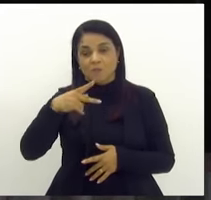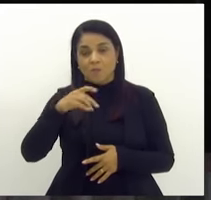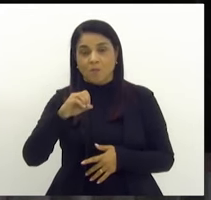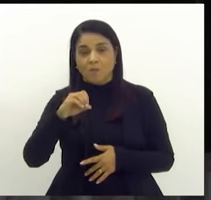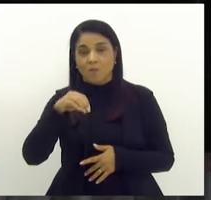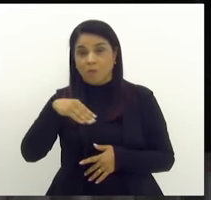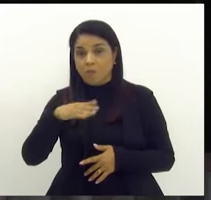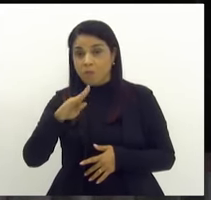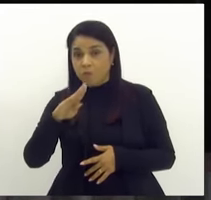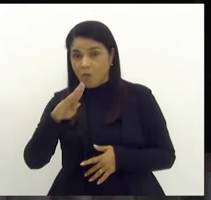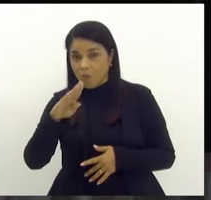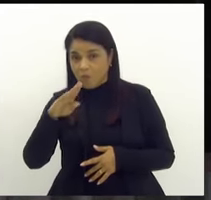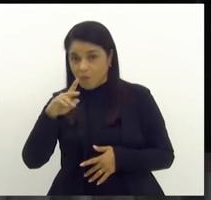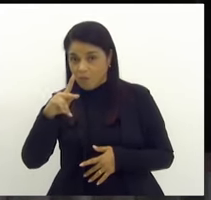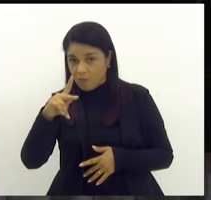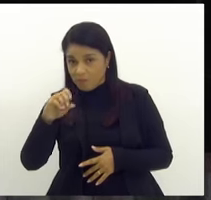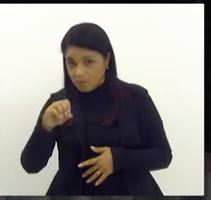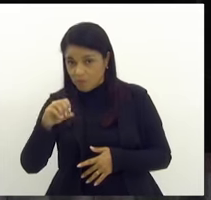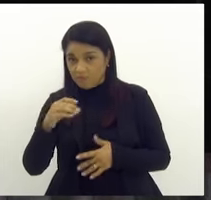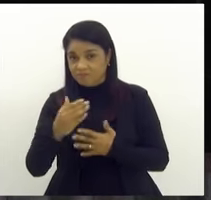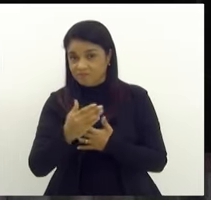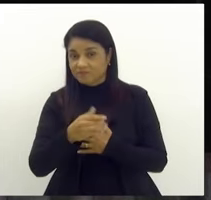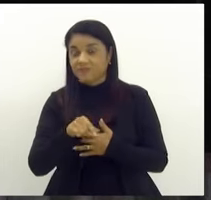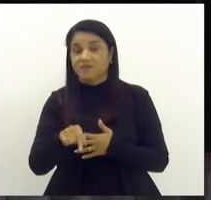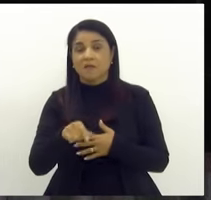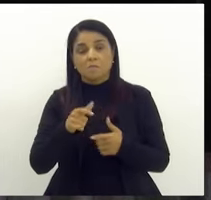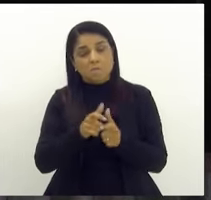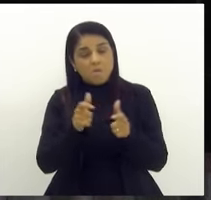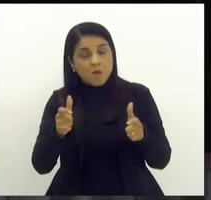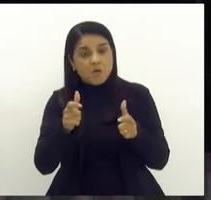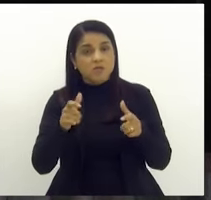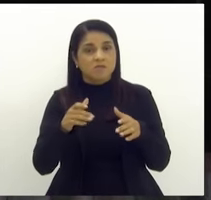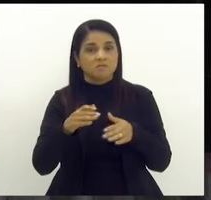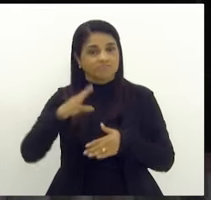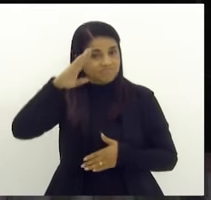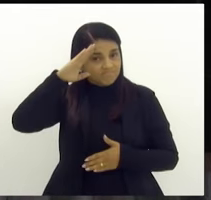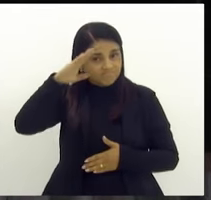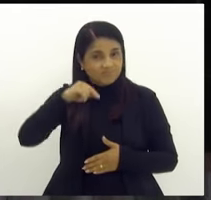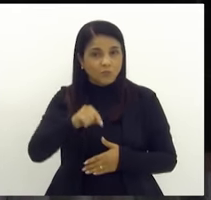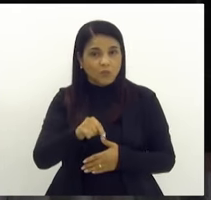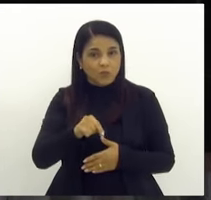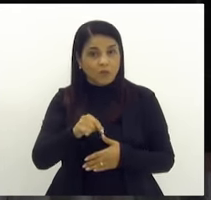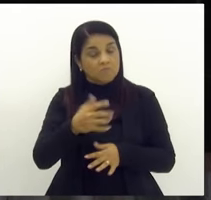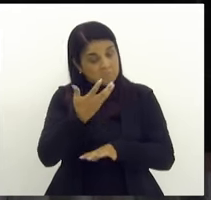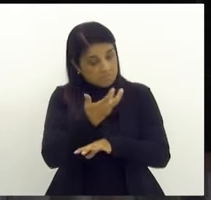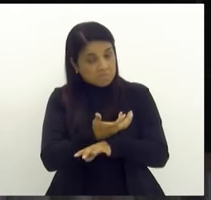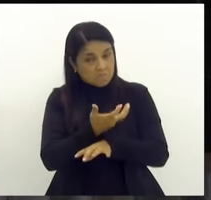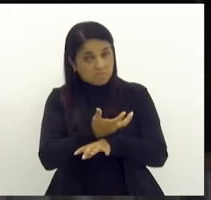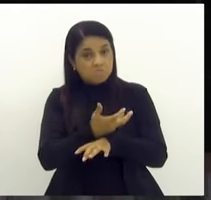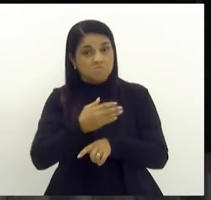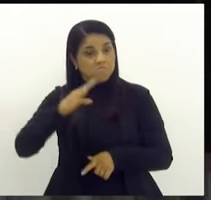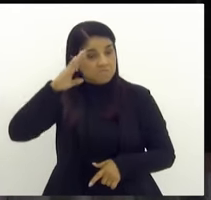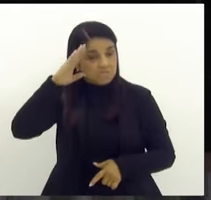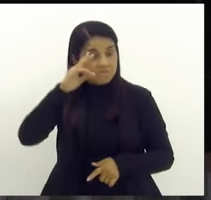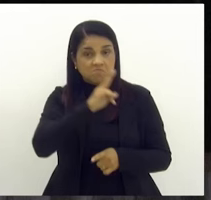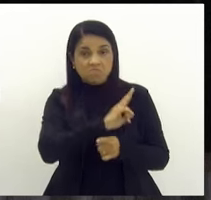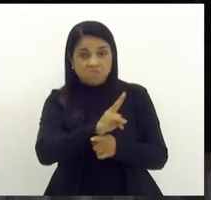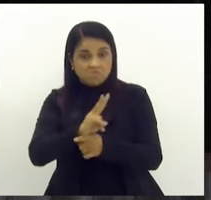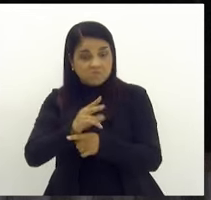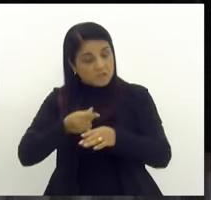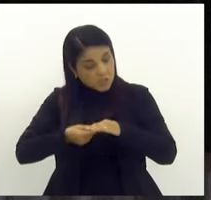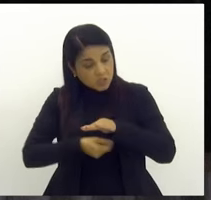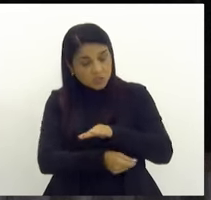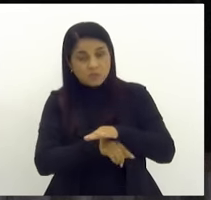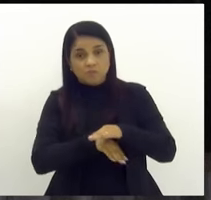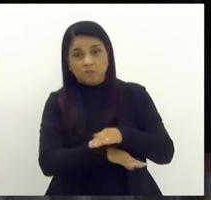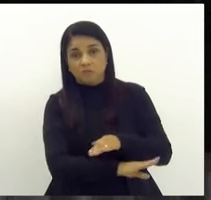então você é Pombo mas na verdade a maioria do contingente da polícia militar é composta de quê de Praças que contribui pro fundo